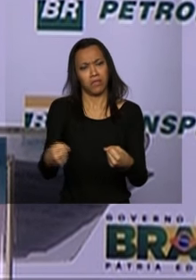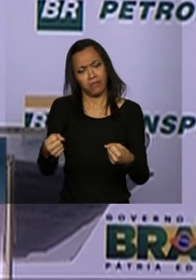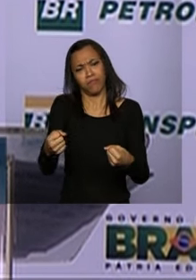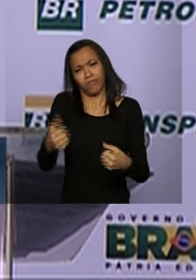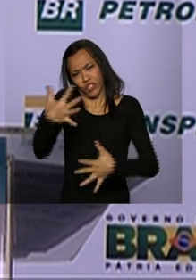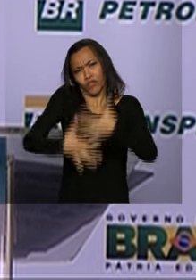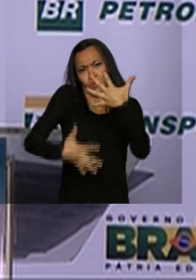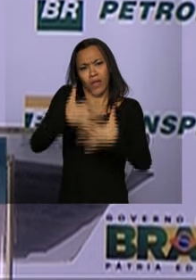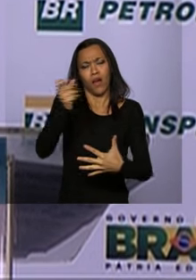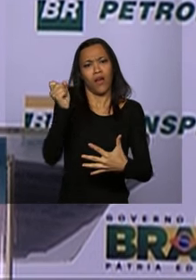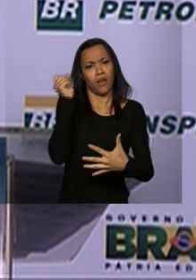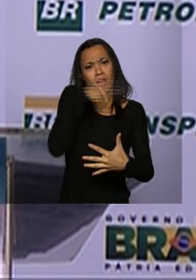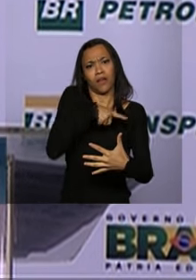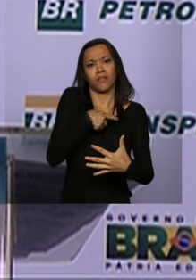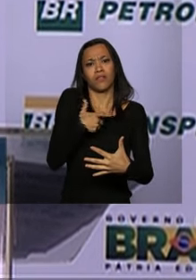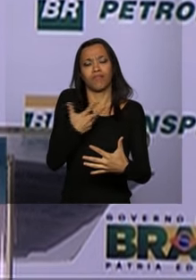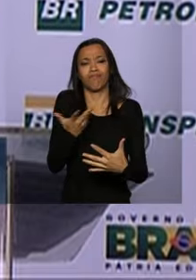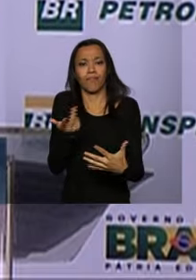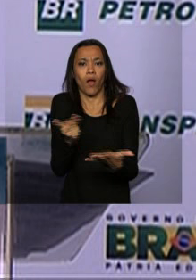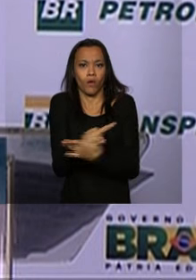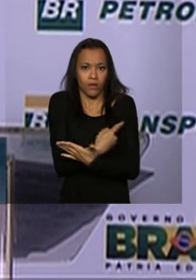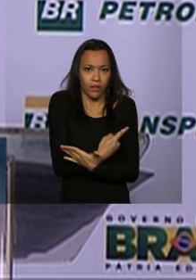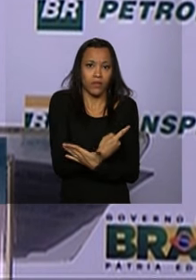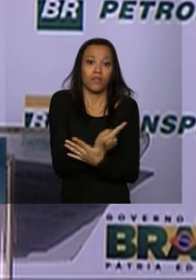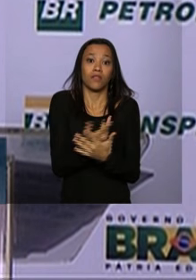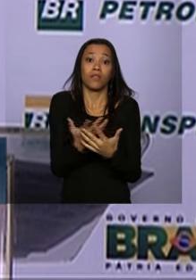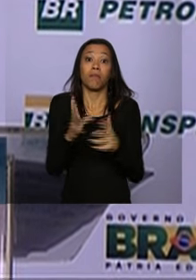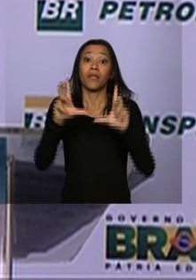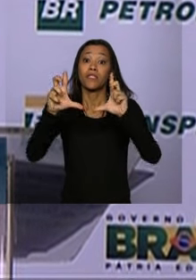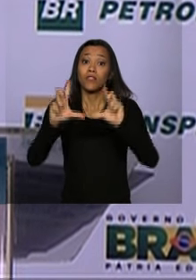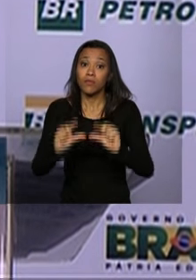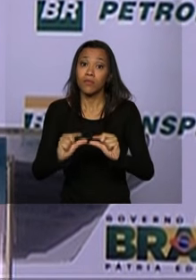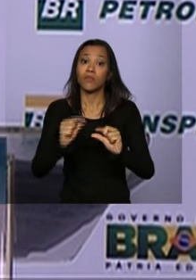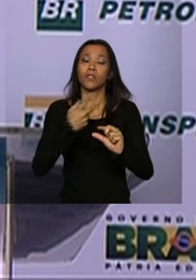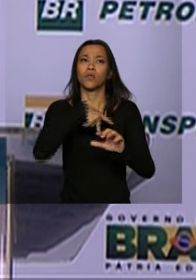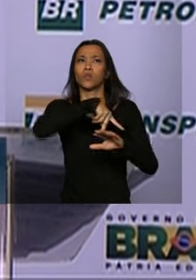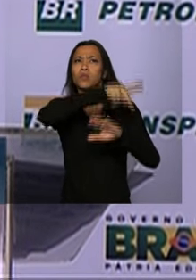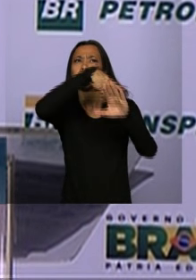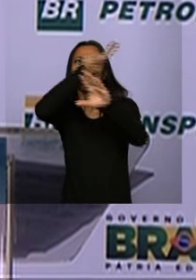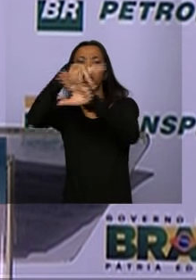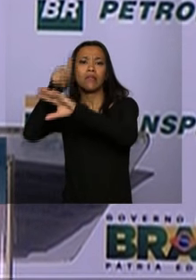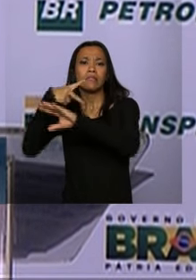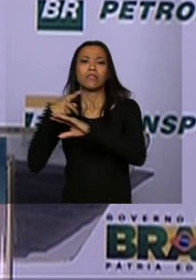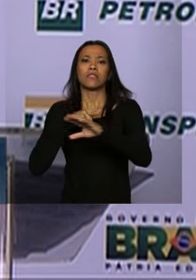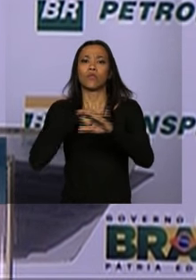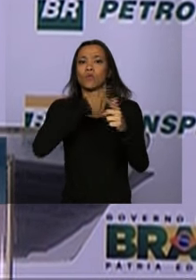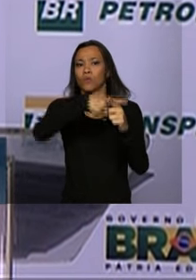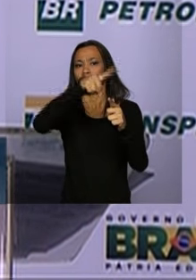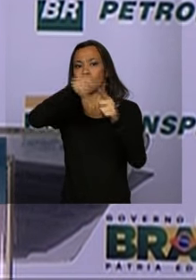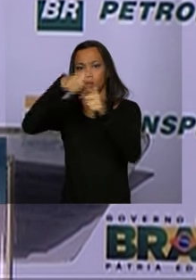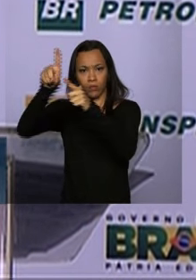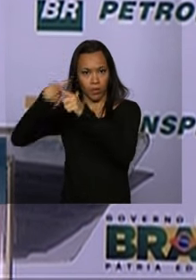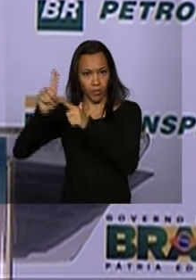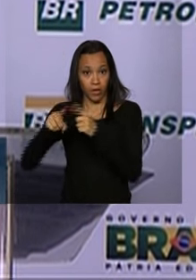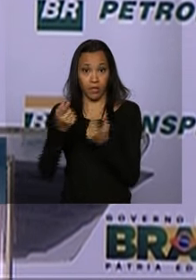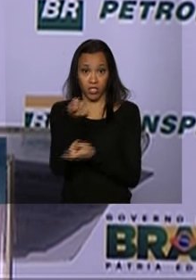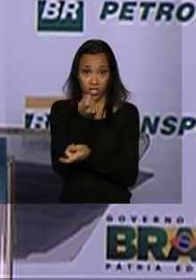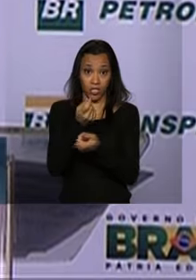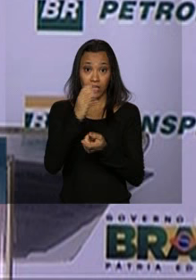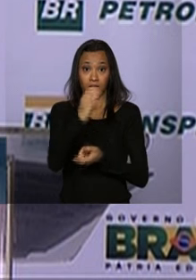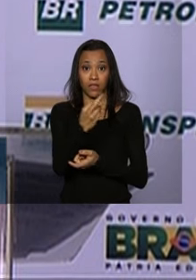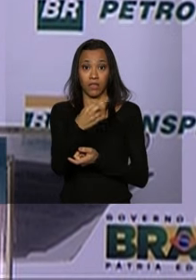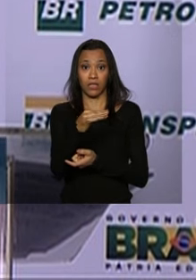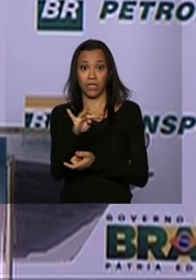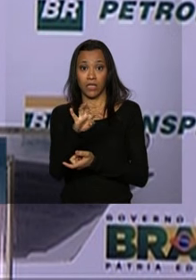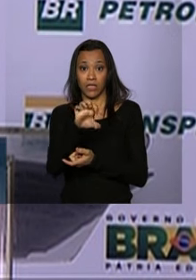surgem, contribuindo para reduzir as aflições dos países mais atingidos pela crise mundial. Nada mais justo, portanto,